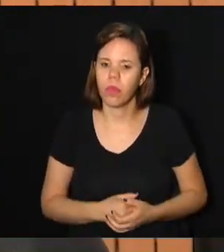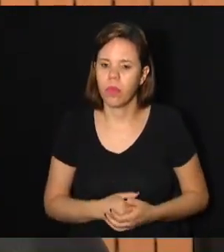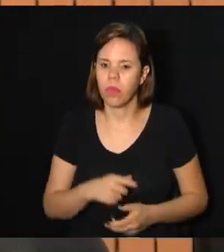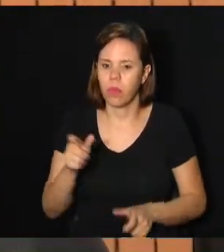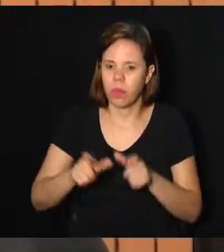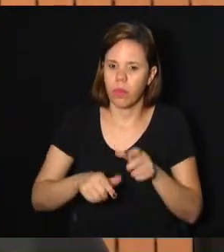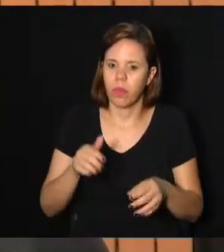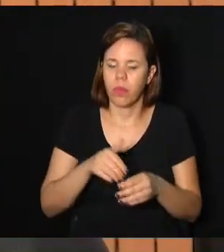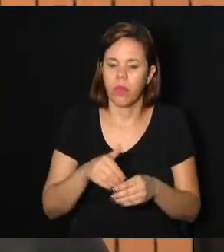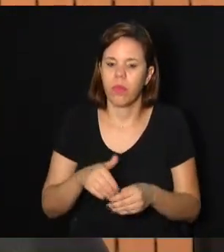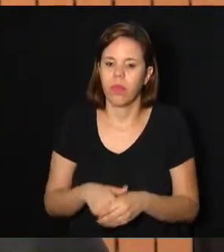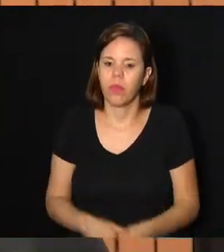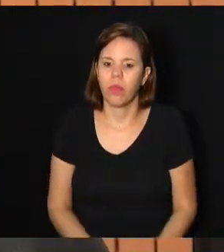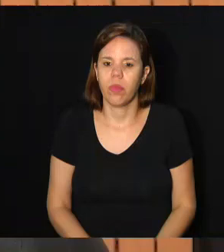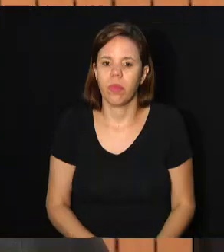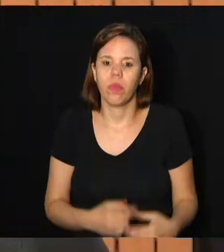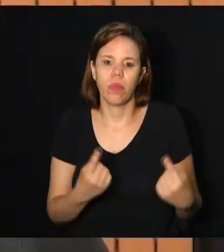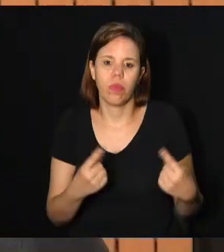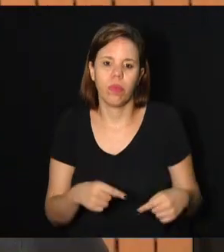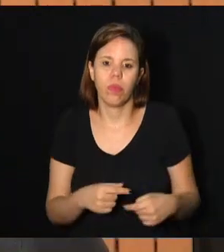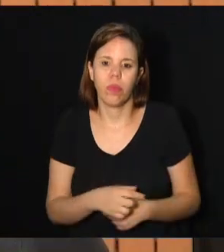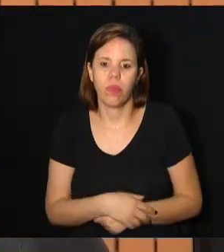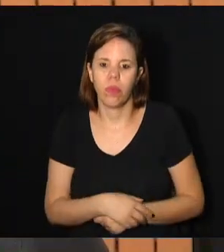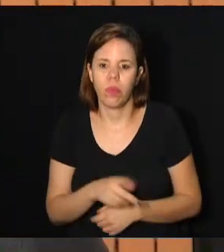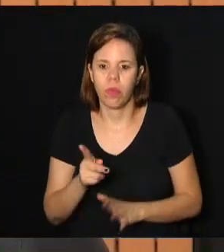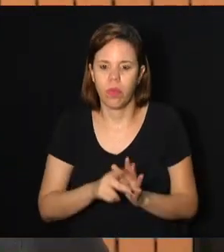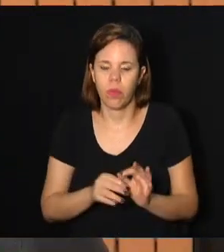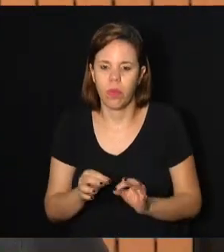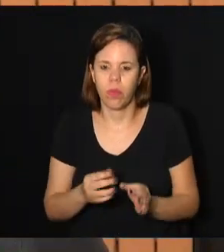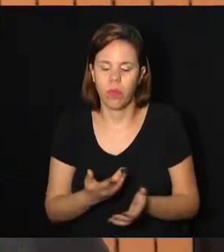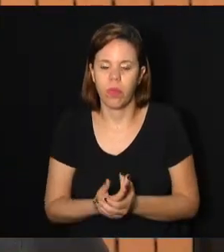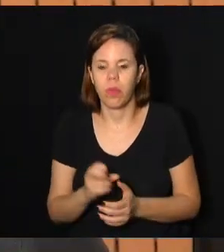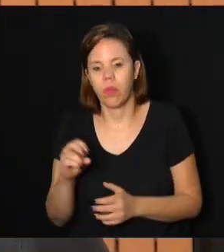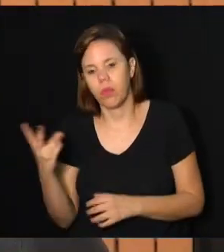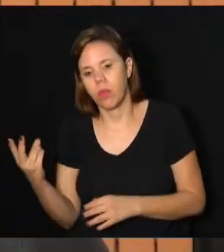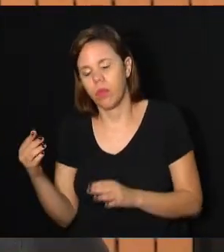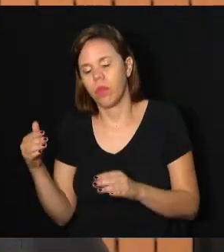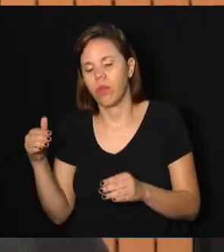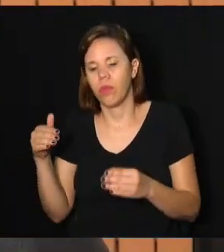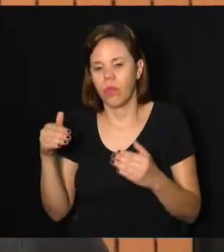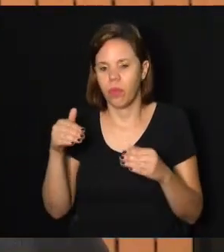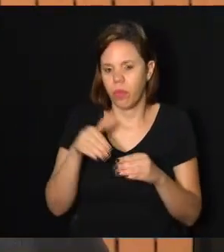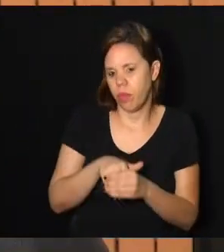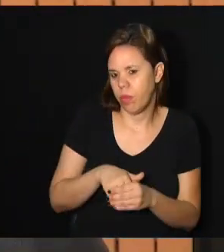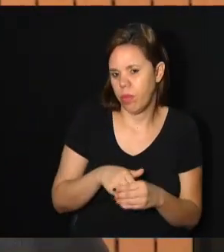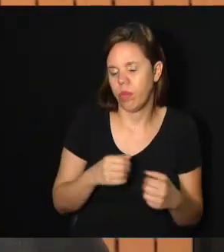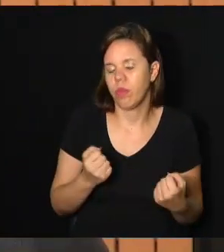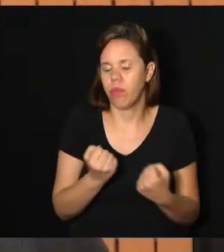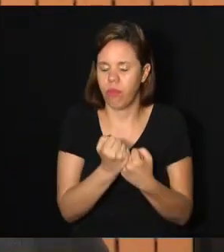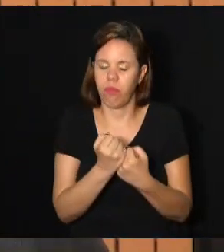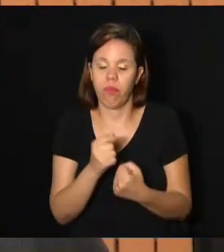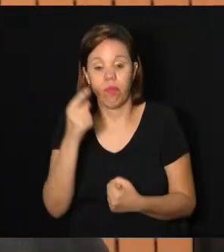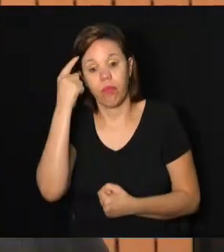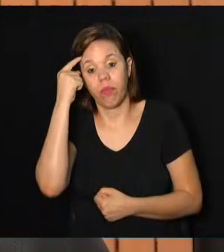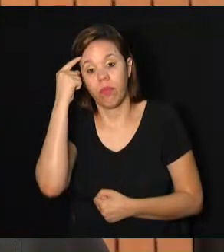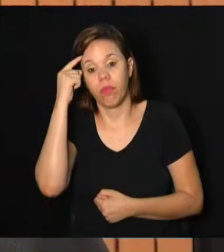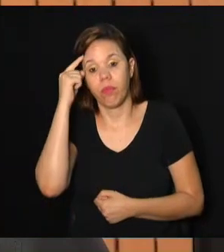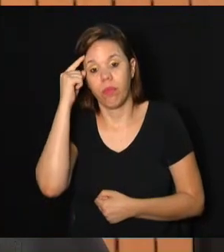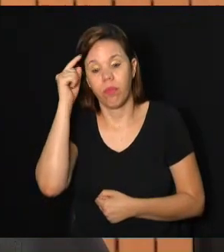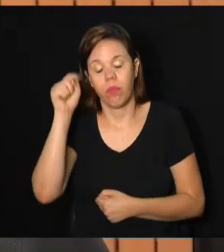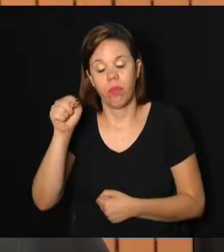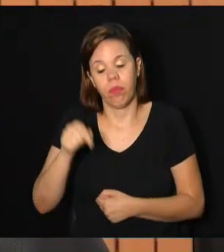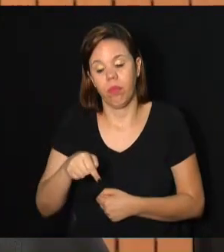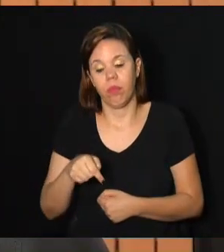pessoas que votaram contrário a esse projeto ou que votaram favoráveis. Então, a ideia do fim